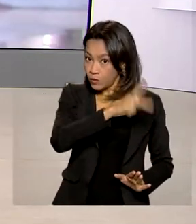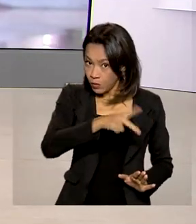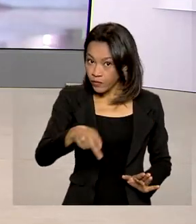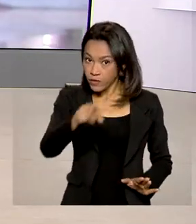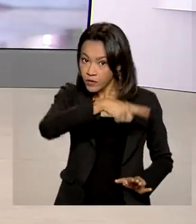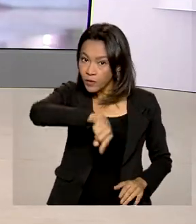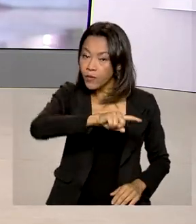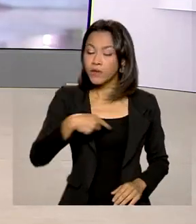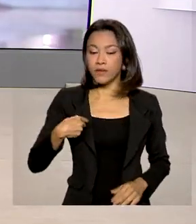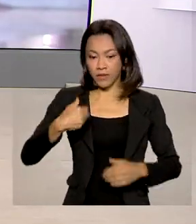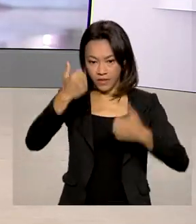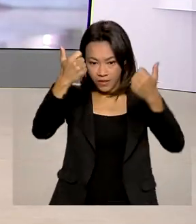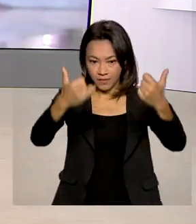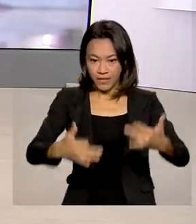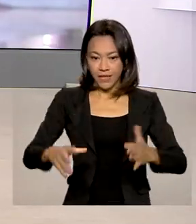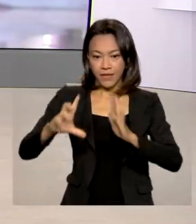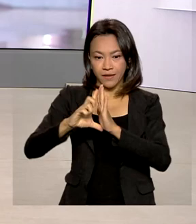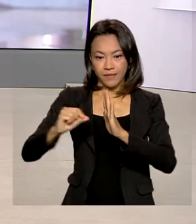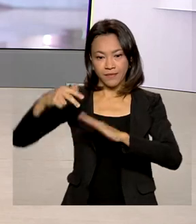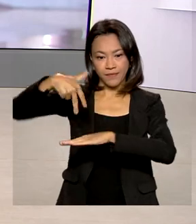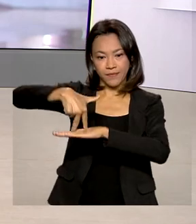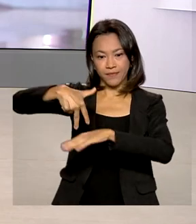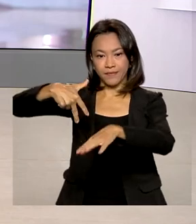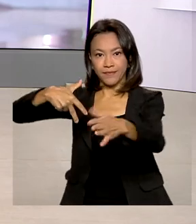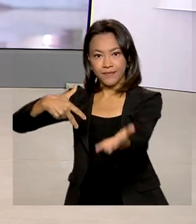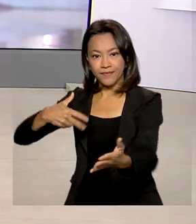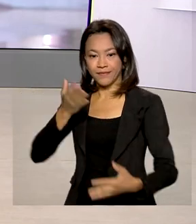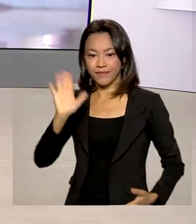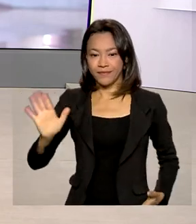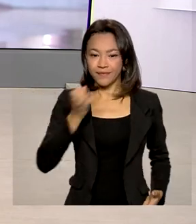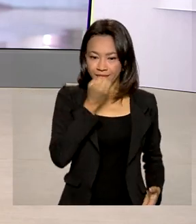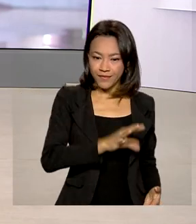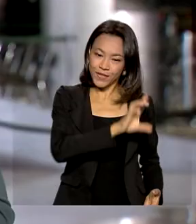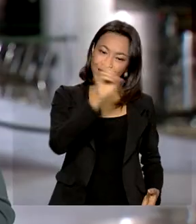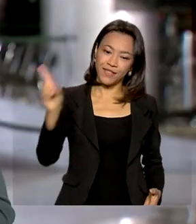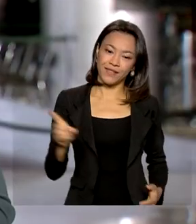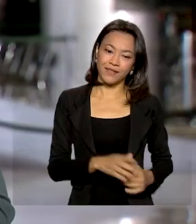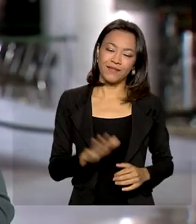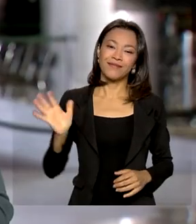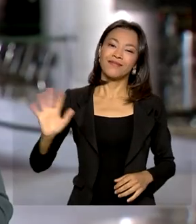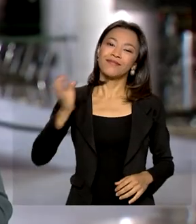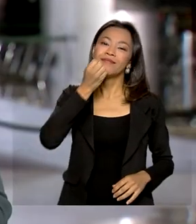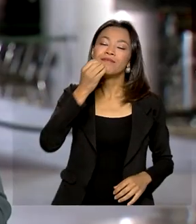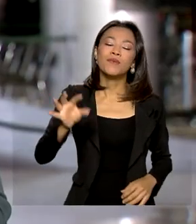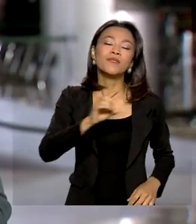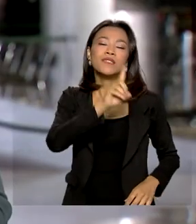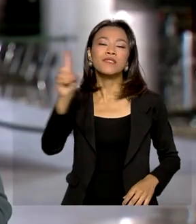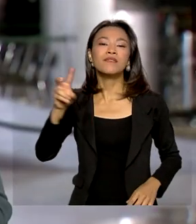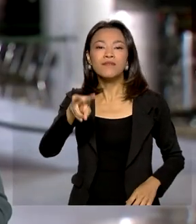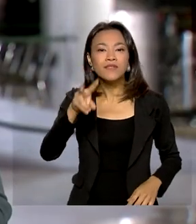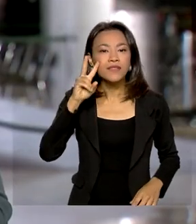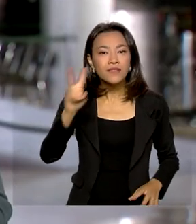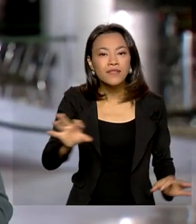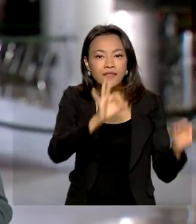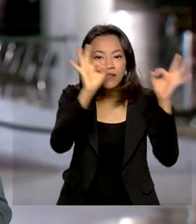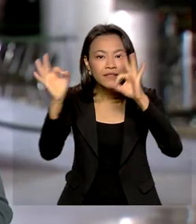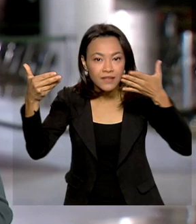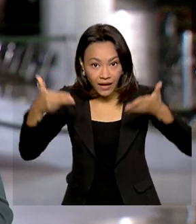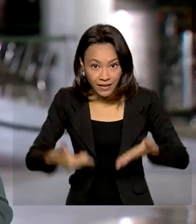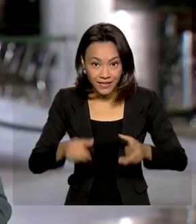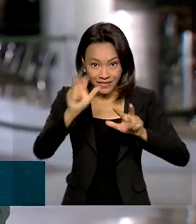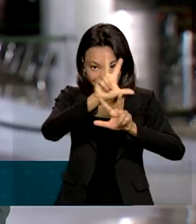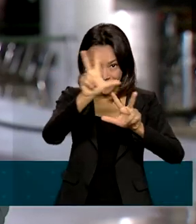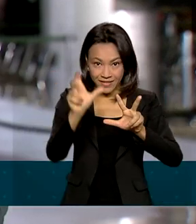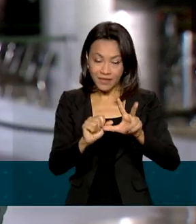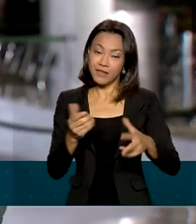Márcia Fernandes traz os detalhes pra gente. Márcia, bom dia! Oi Renata, bom dia pra você, bom dia a todos que nos acompanham aqui na TV Brasil. Pois é